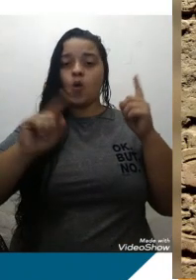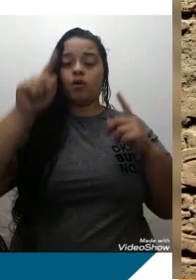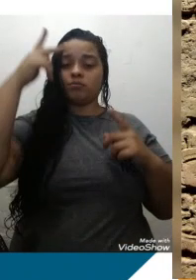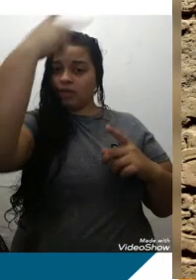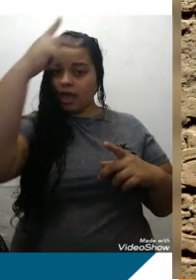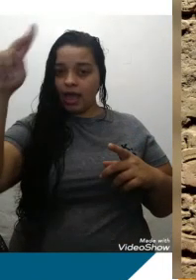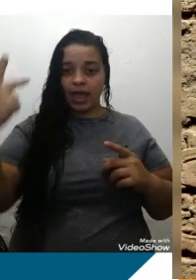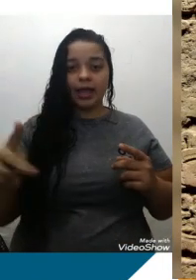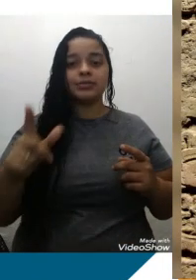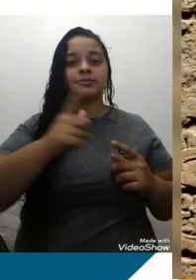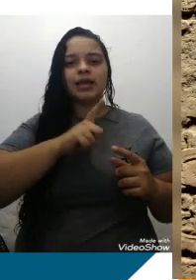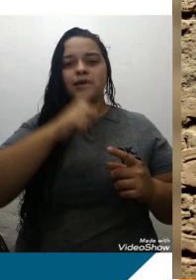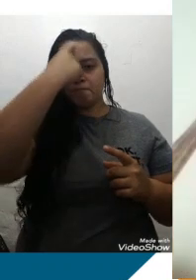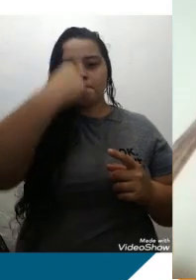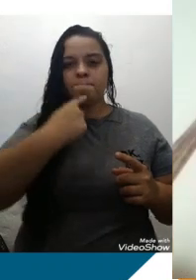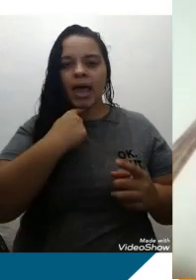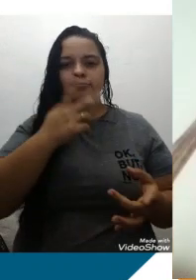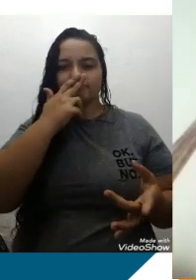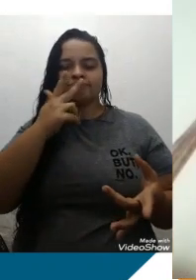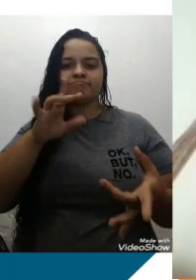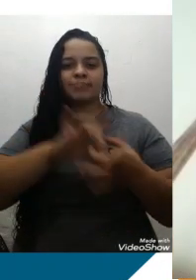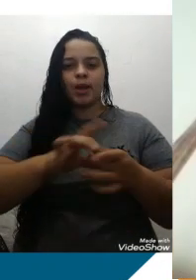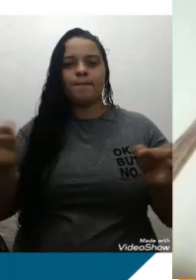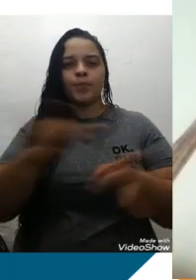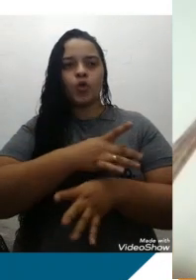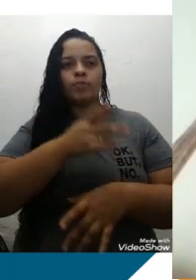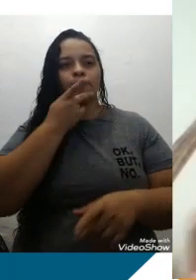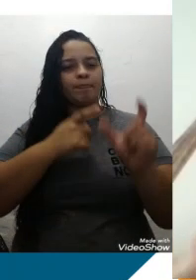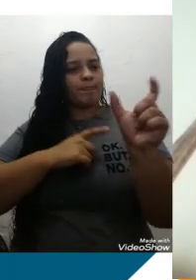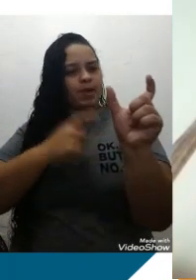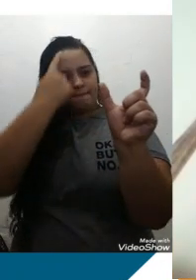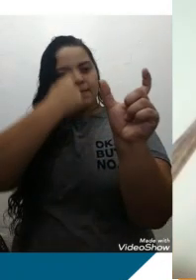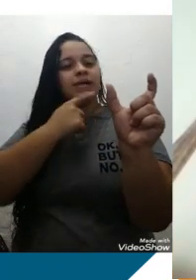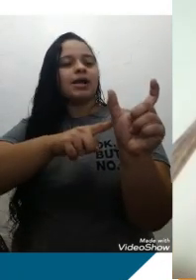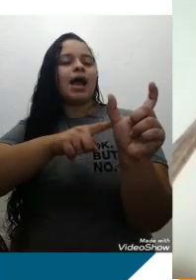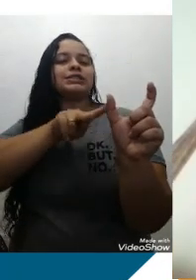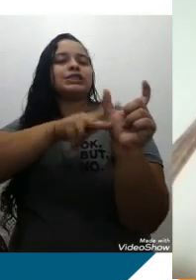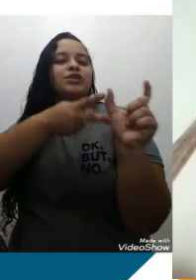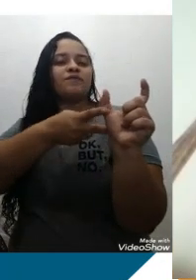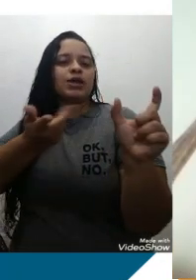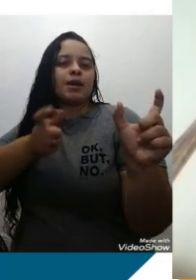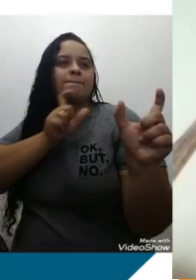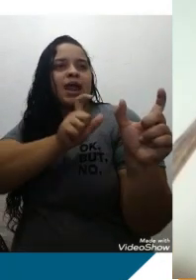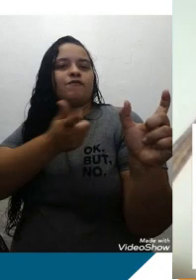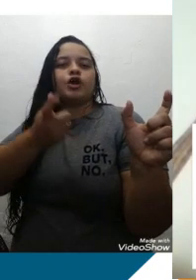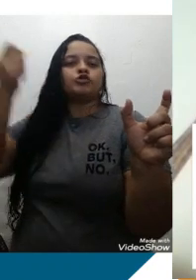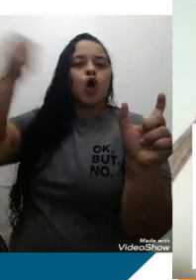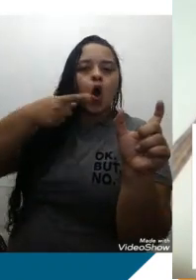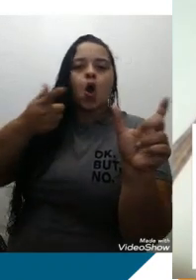deles, né, o conjunto de códigos escritos deles, era um conjunto pictográfico. Cada símbolo representava uma